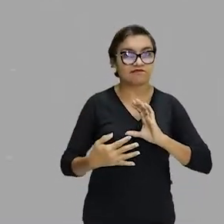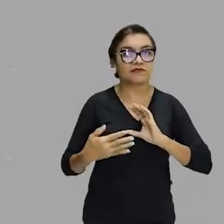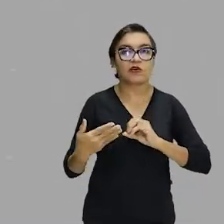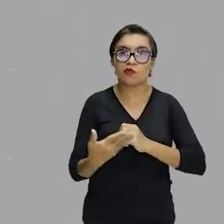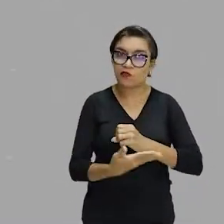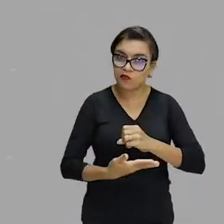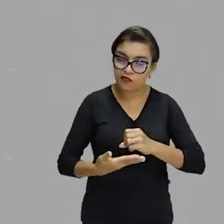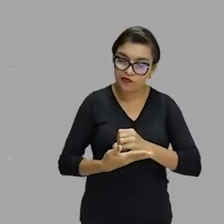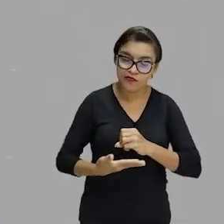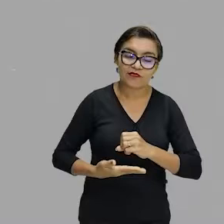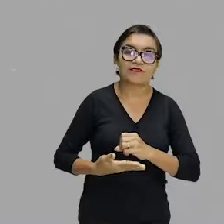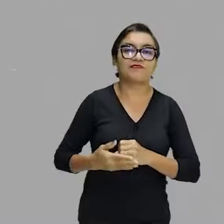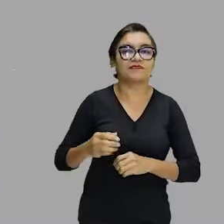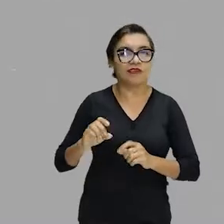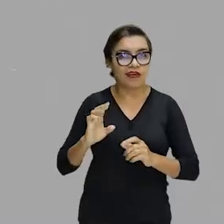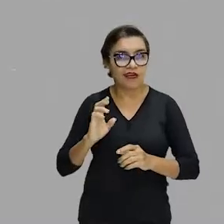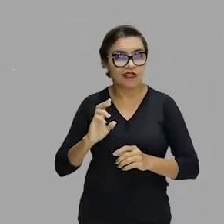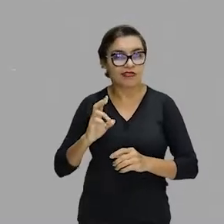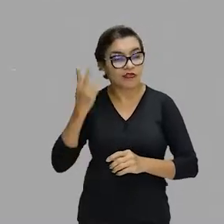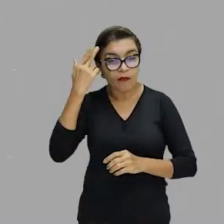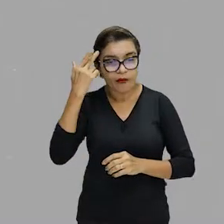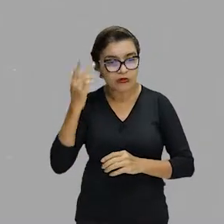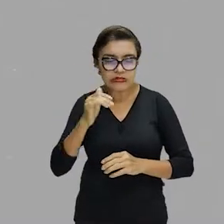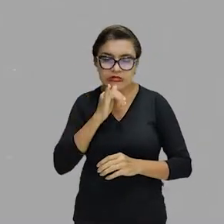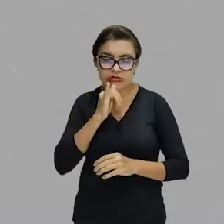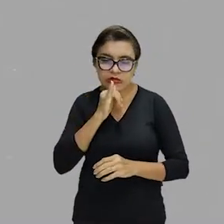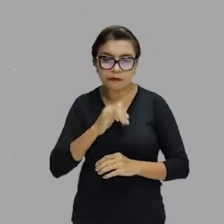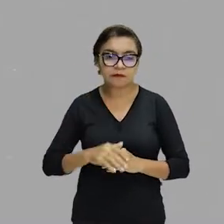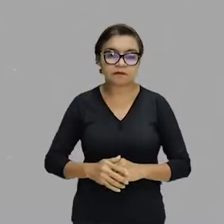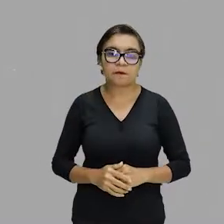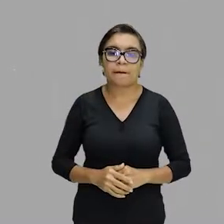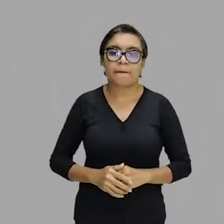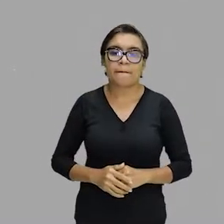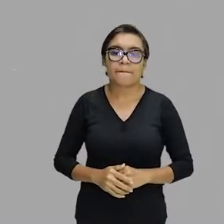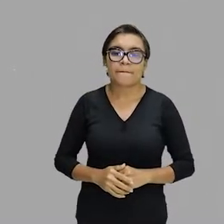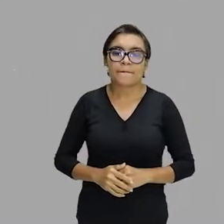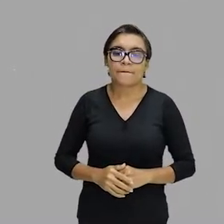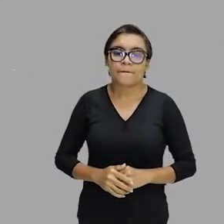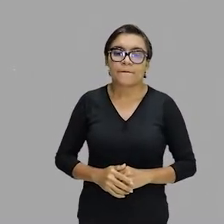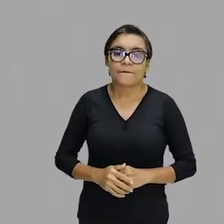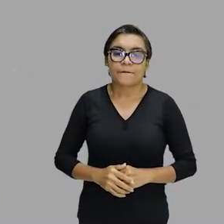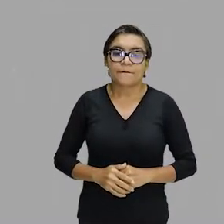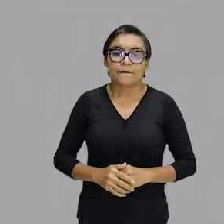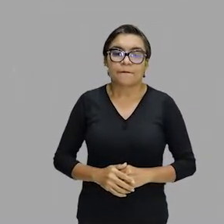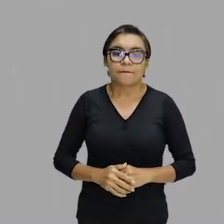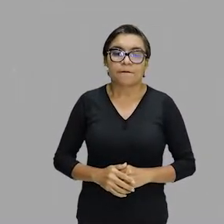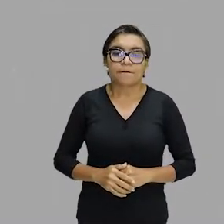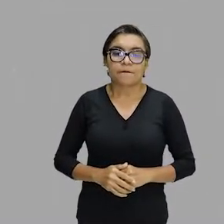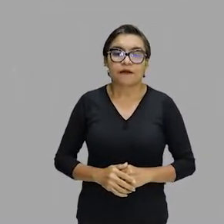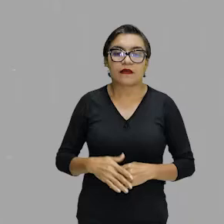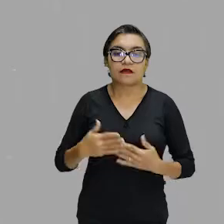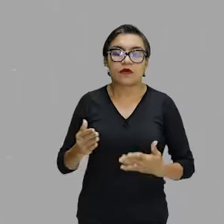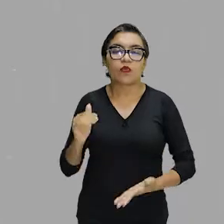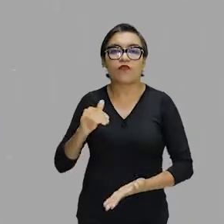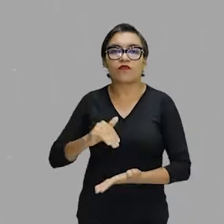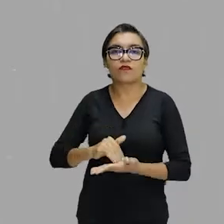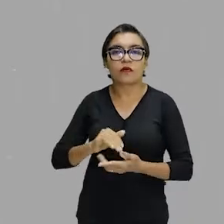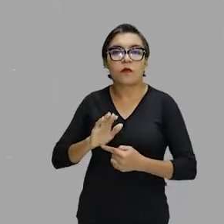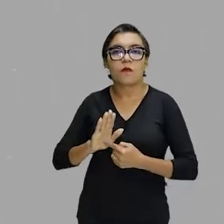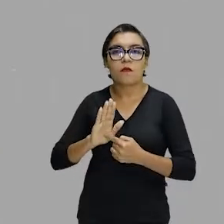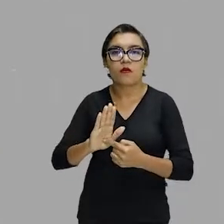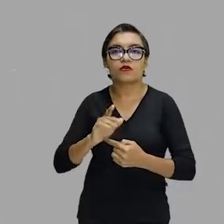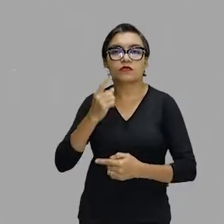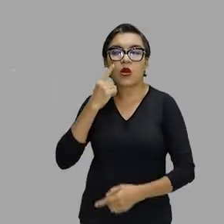tá? Inicialmente, eu tinha 2 elevado à terceira vezes 2 elevado ao quadrado. E isso lá no final resultou